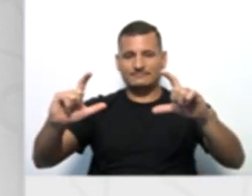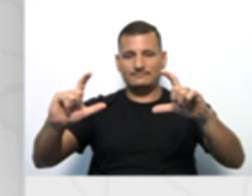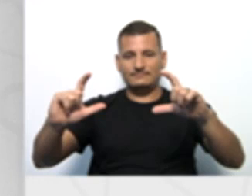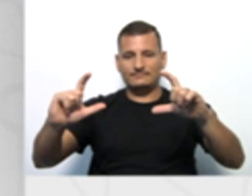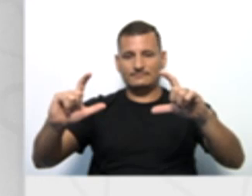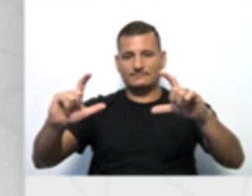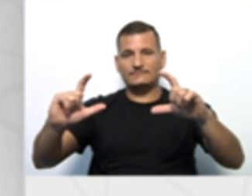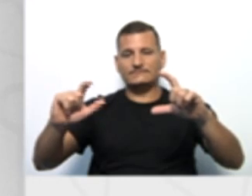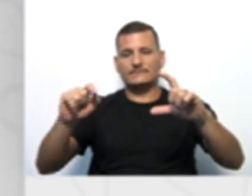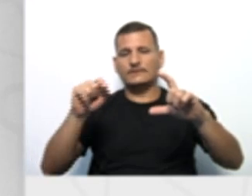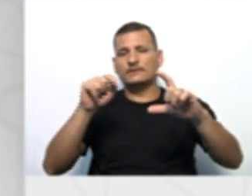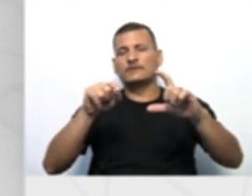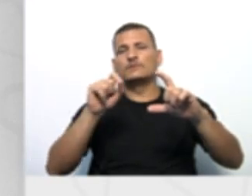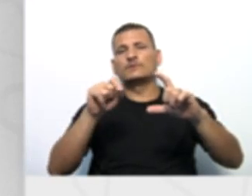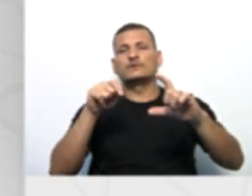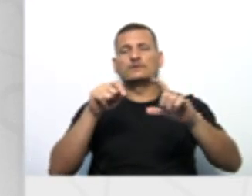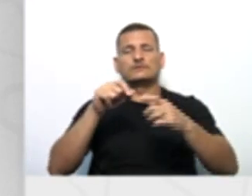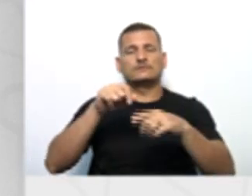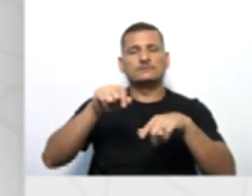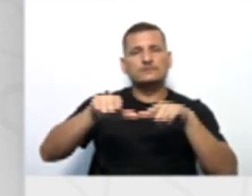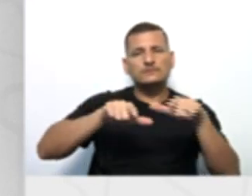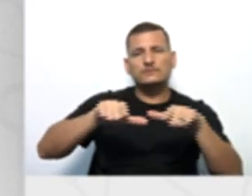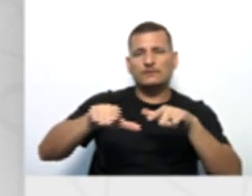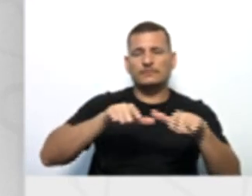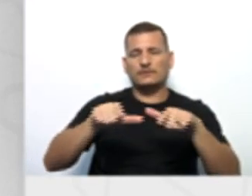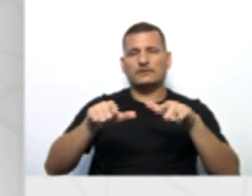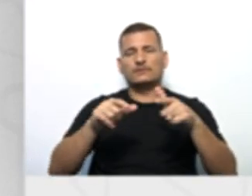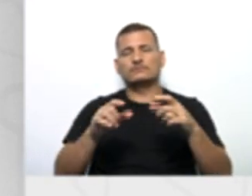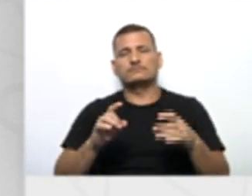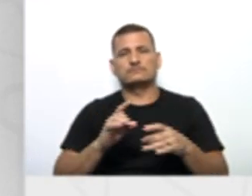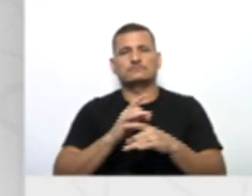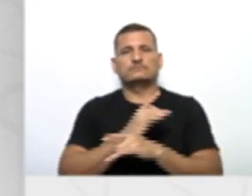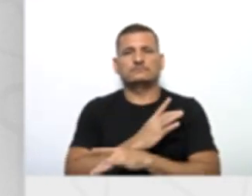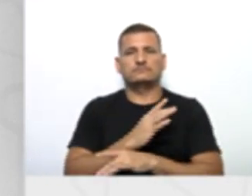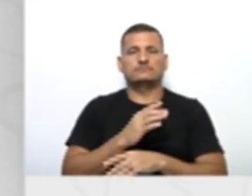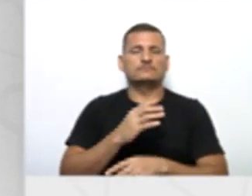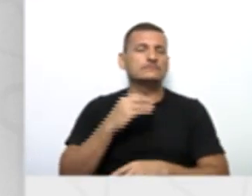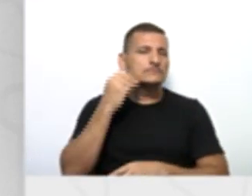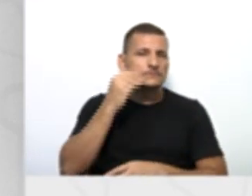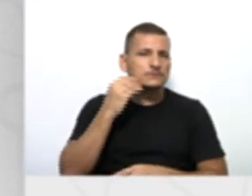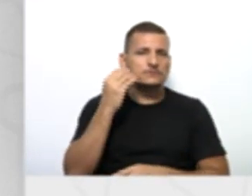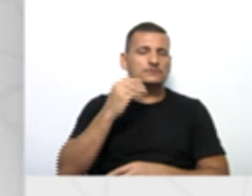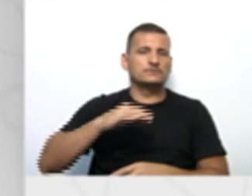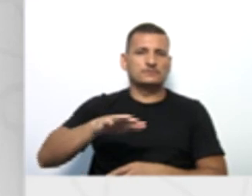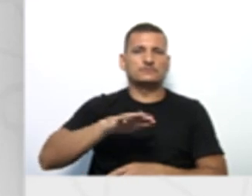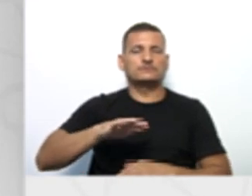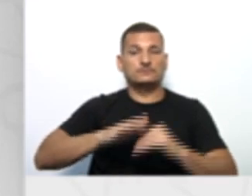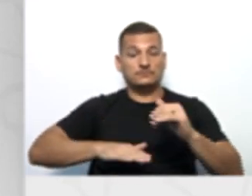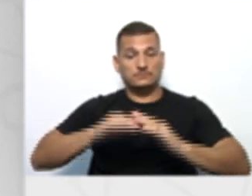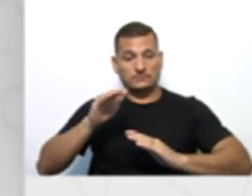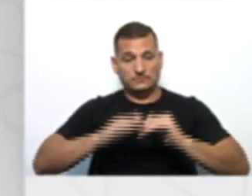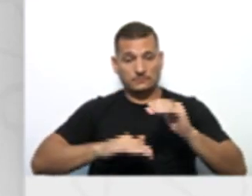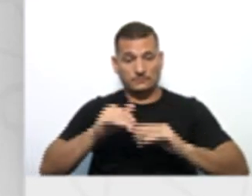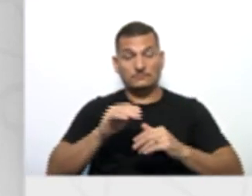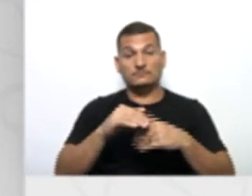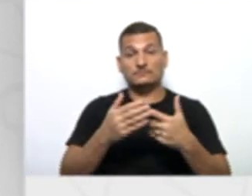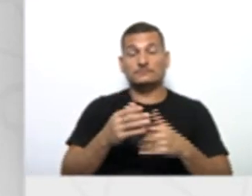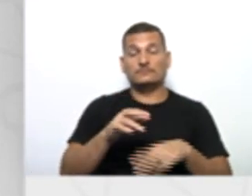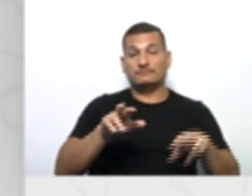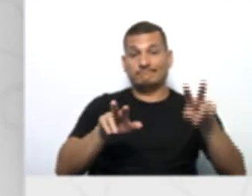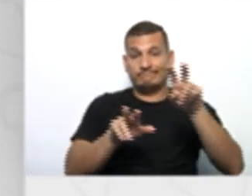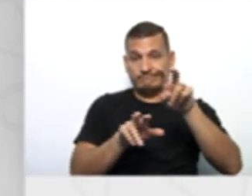a preparação para o trabalho a partir de vivências reais na área de formação profissional. A citação indireta, ela é